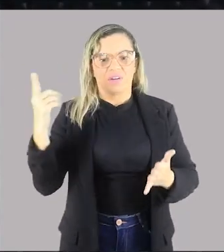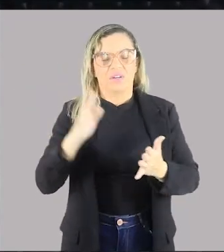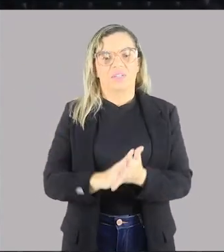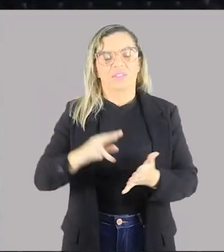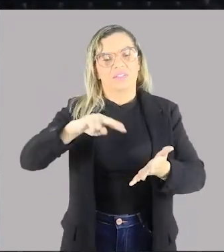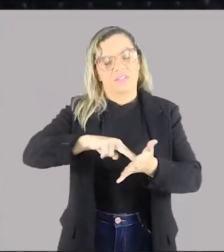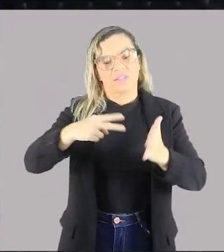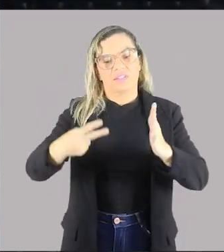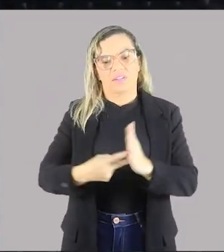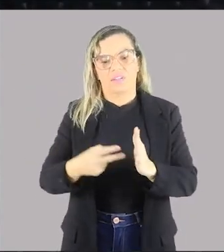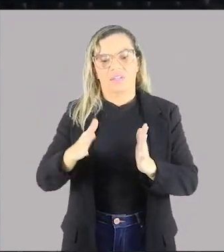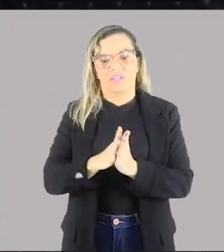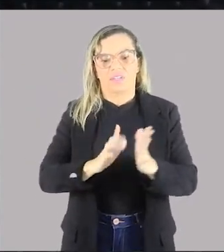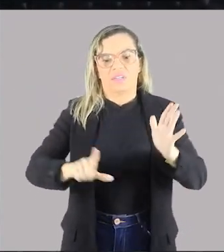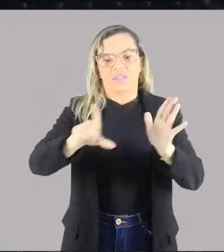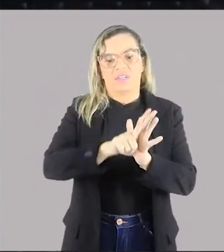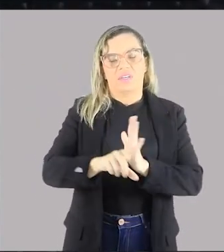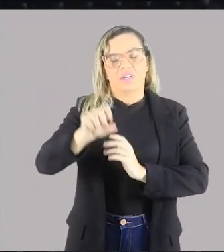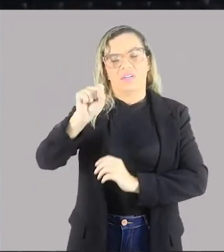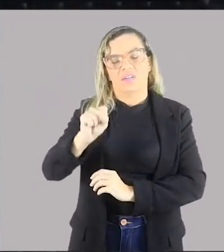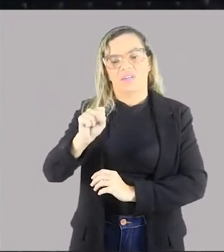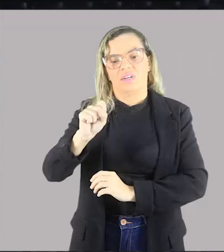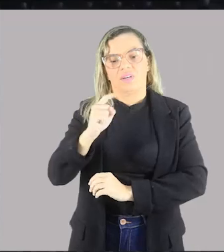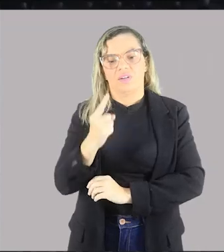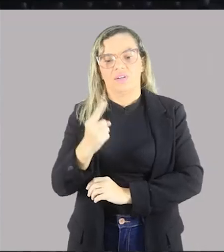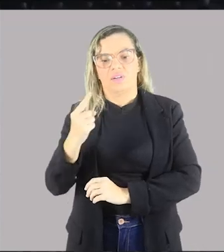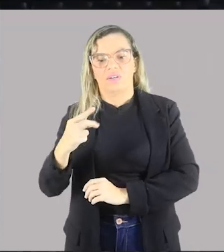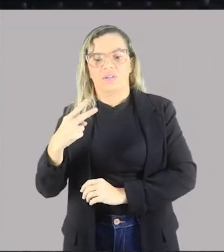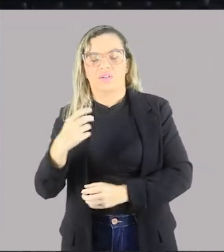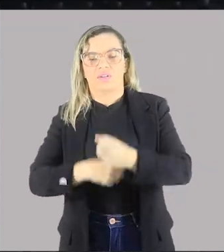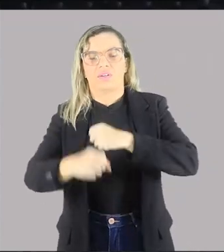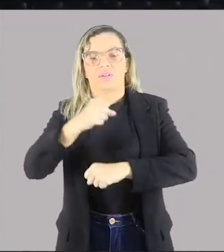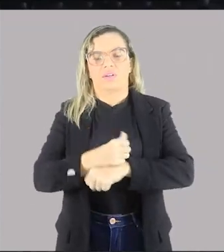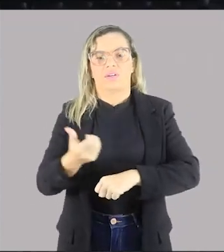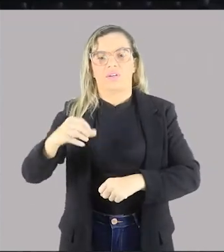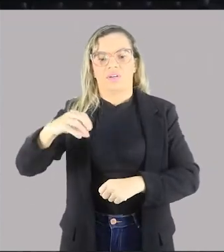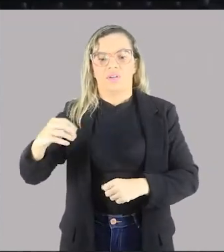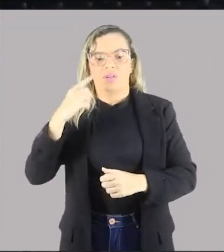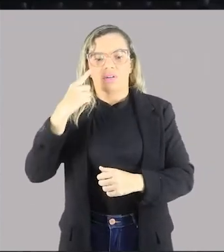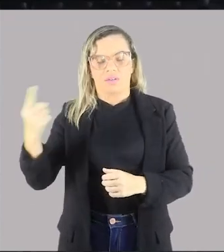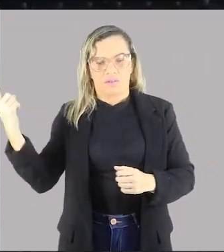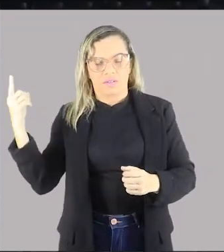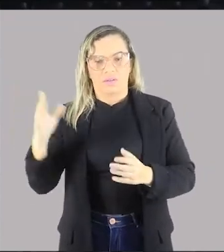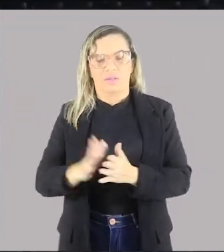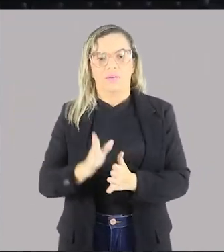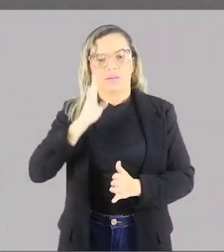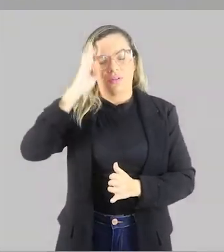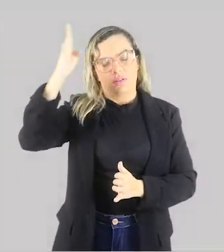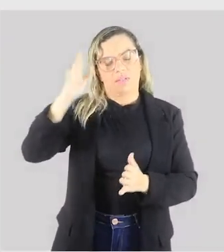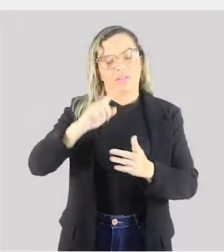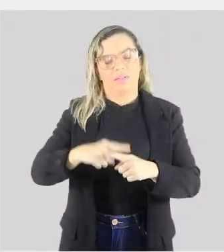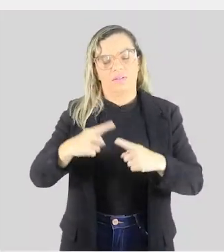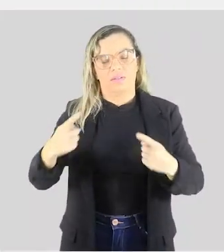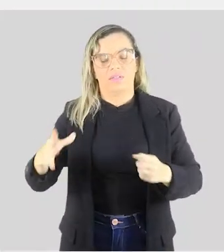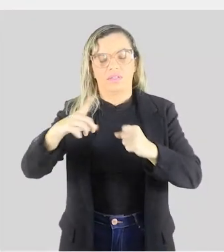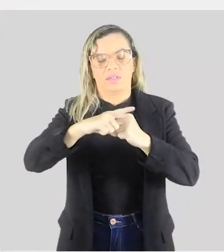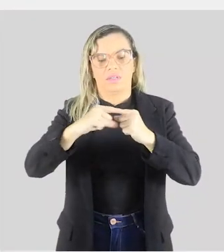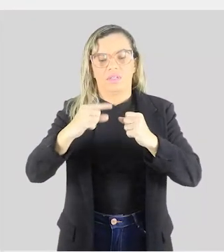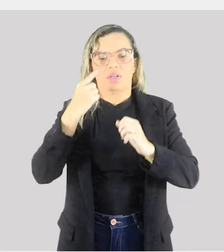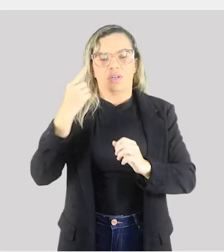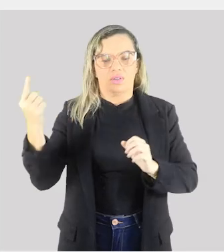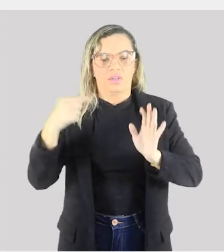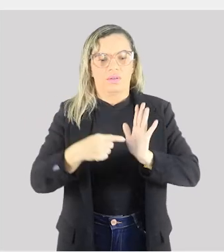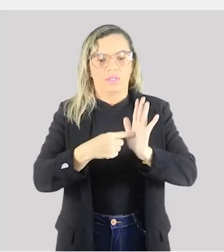como um todo, mas especialmente desses 2 artigos que estão apontados na nossa tela. Perfeito? Bom, por isso